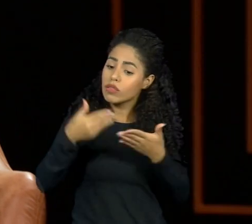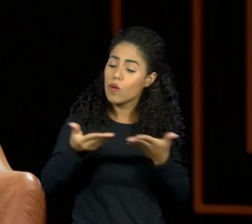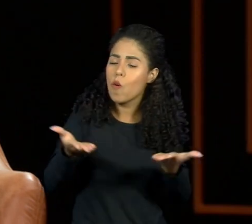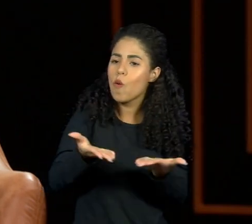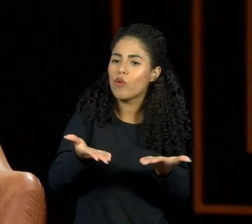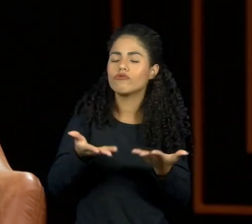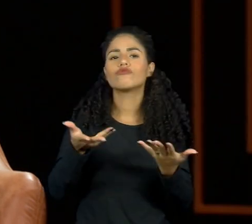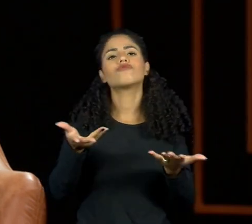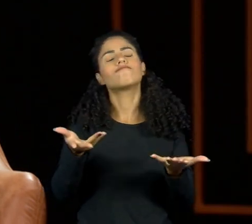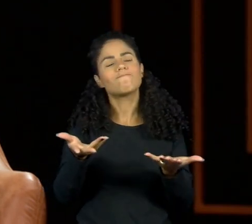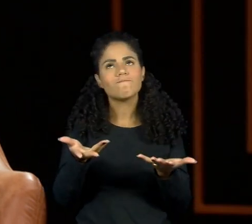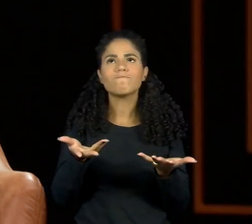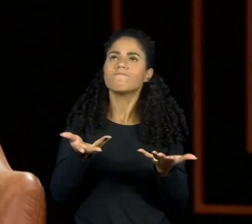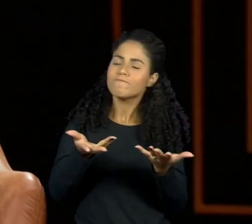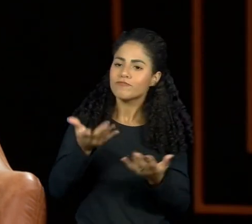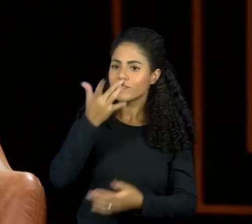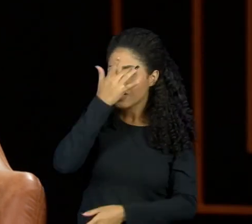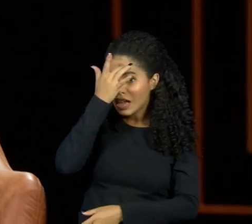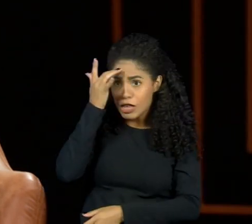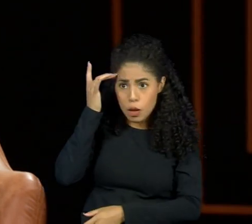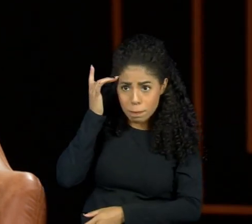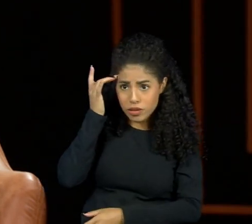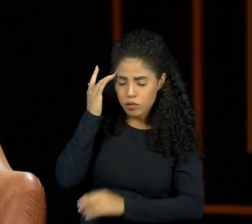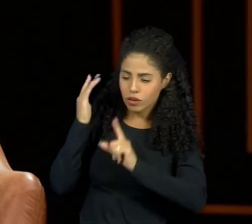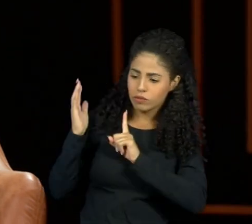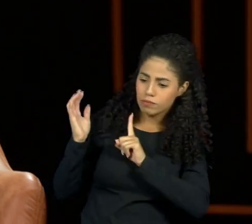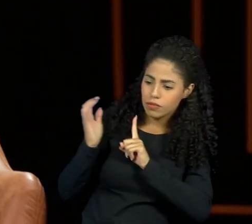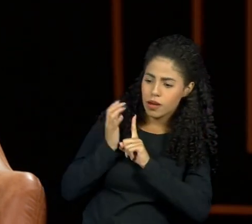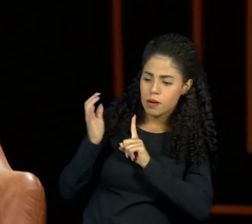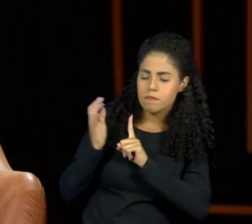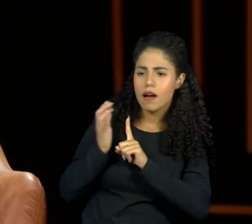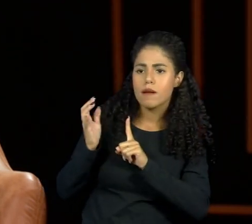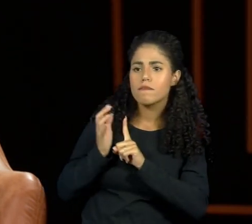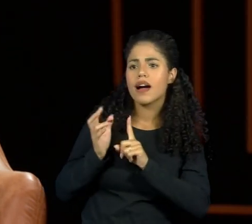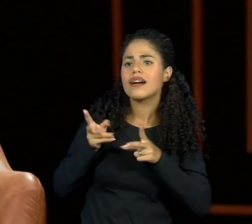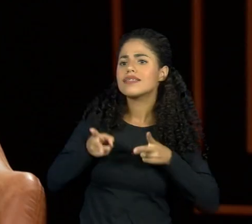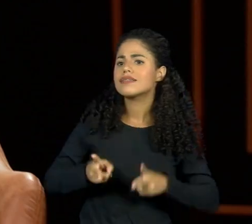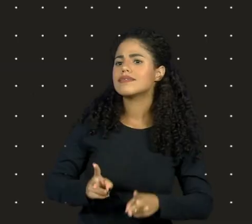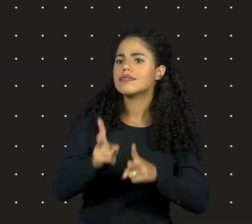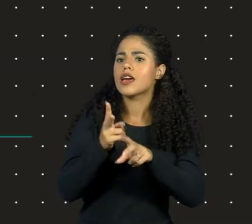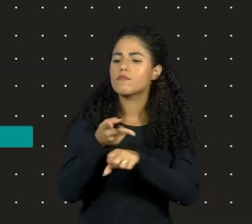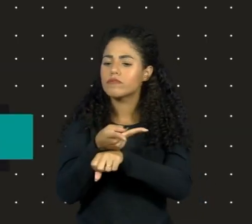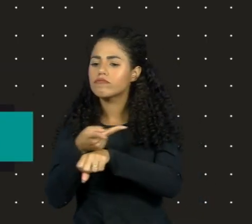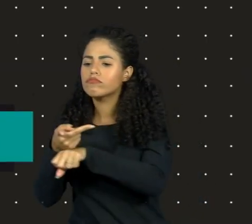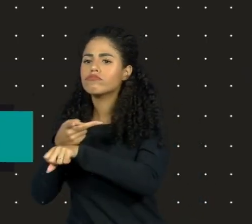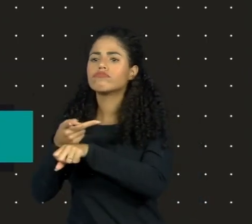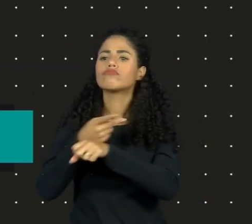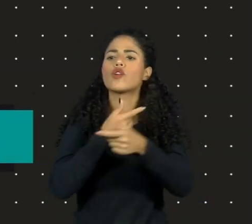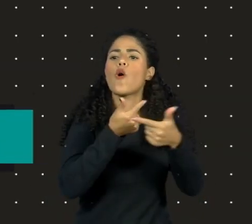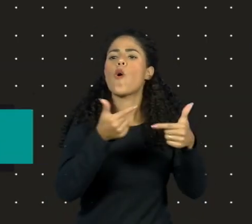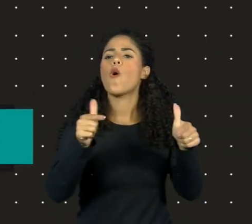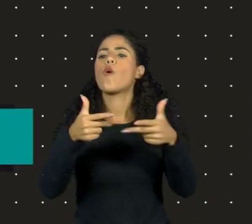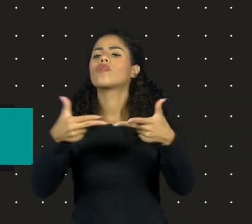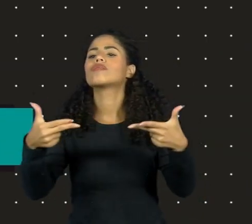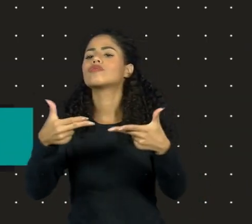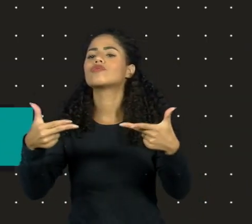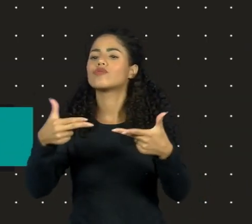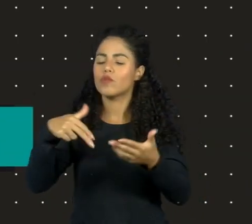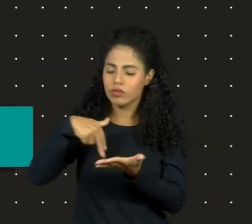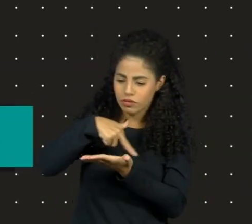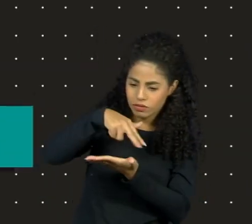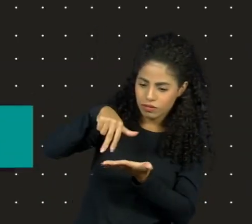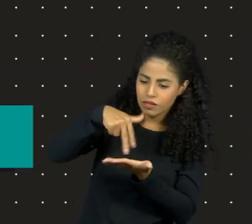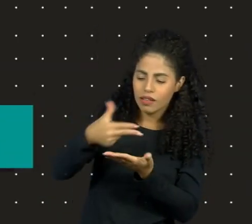que mais me incentivou a buscar novos horizontes, mesmo dentro da